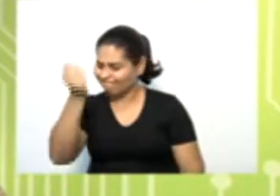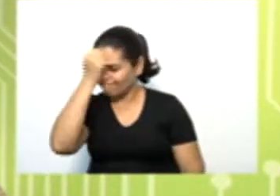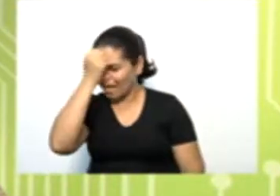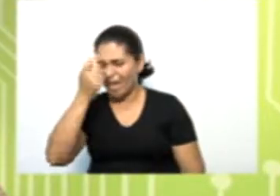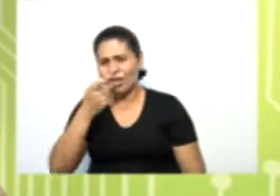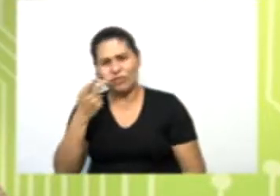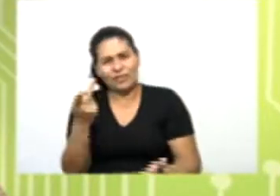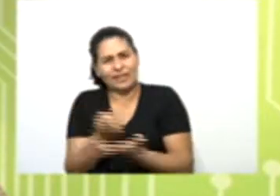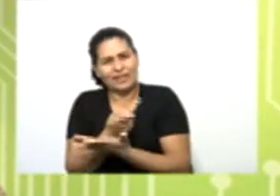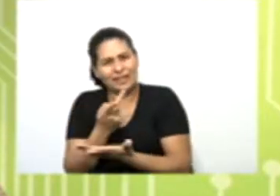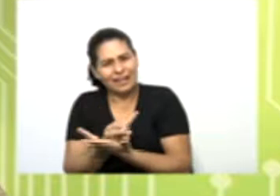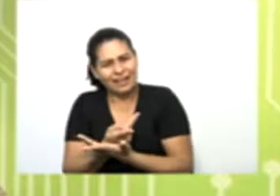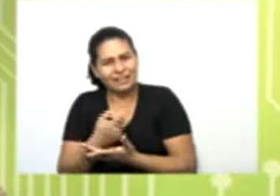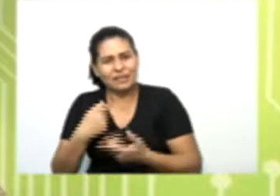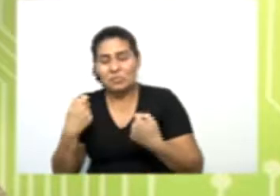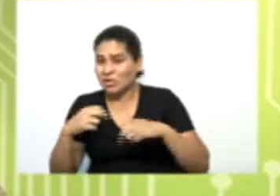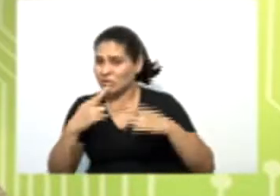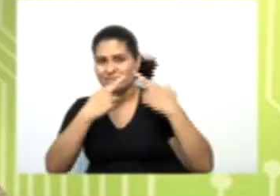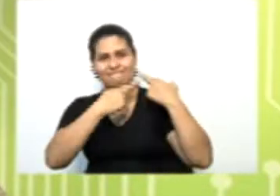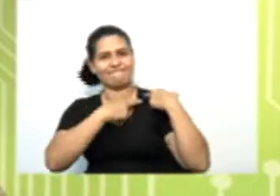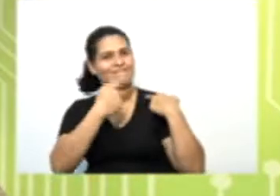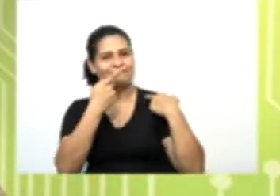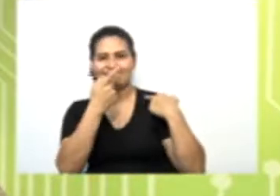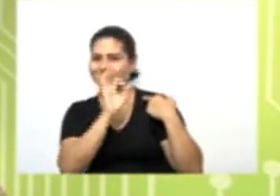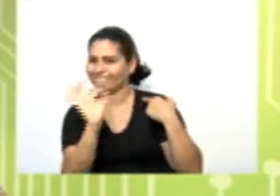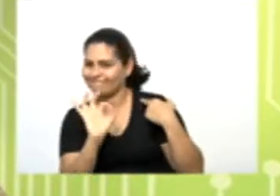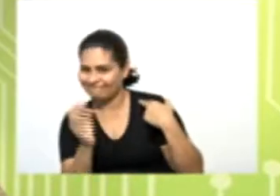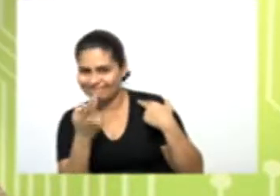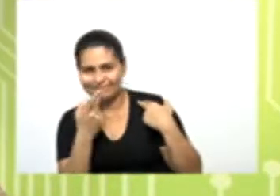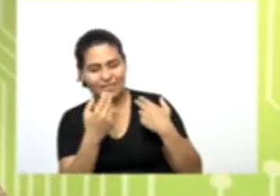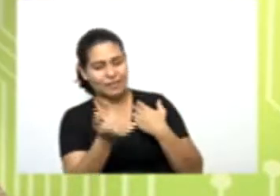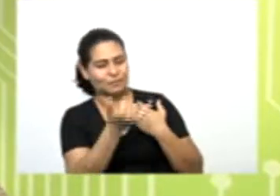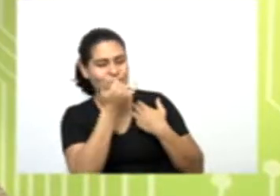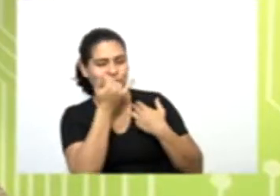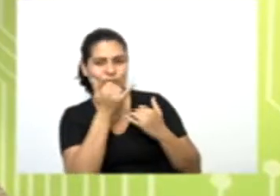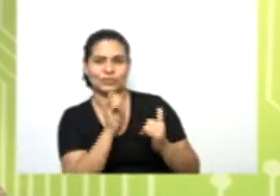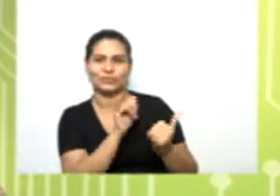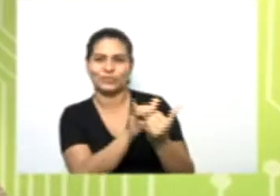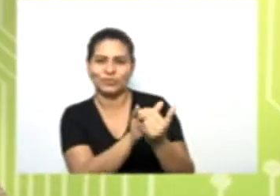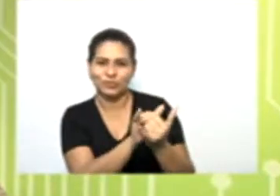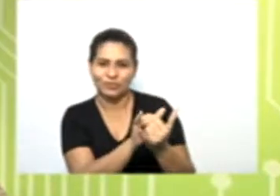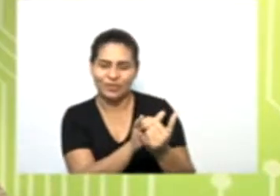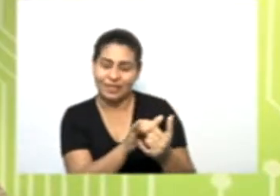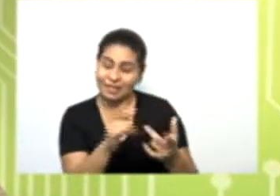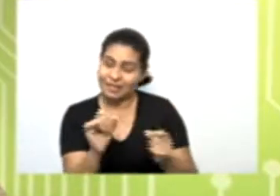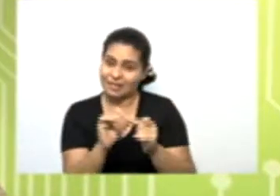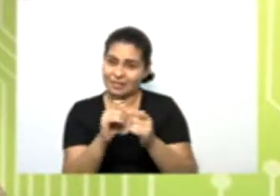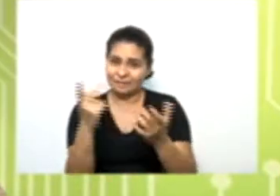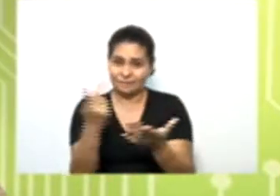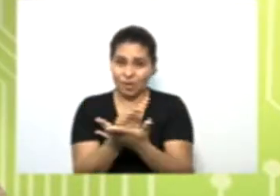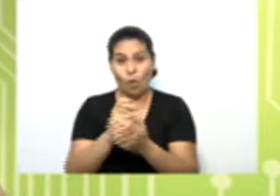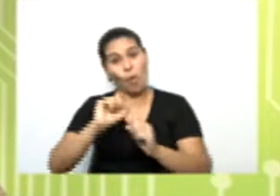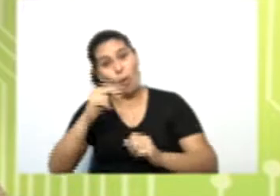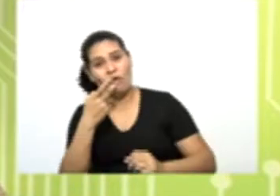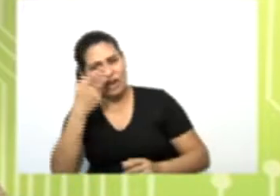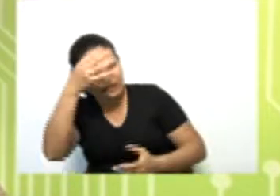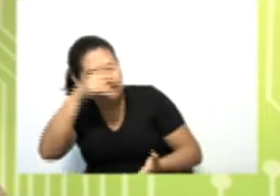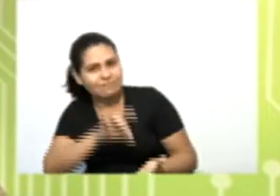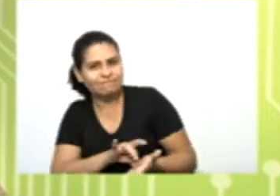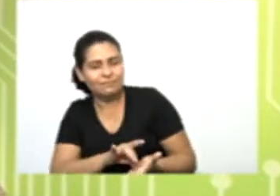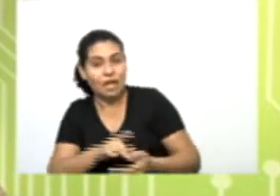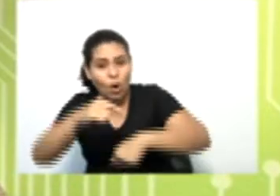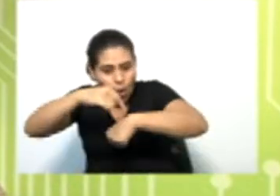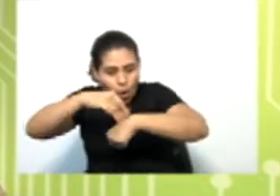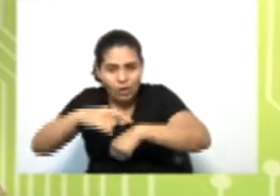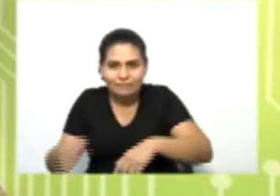foi eu que cometi aquilo, eu não tive responsabilidade para assumir, não é, aquilo que eu fiz, ou assumir aquele compromisso.